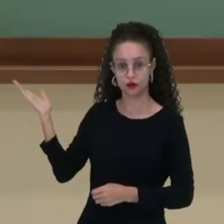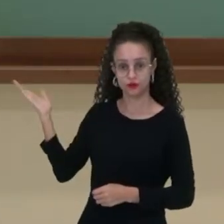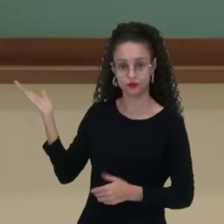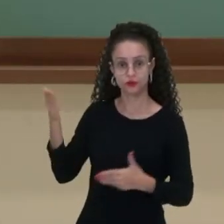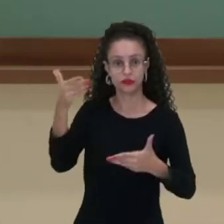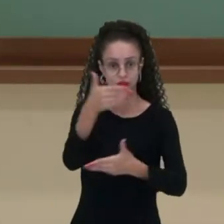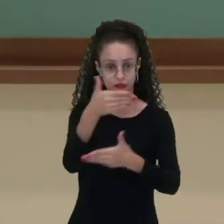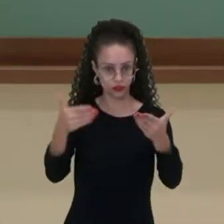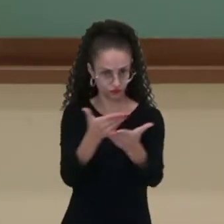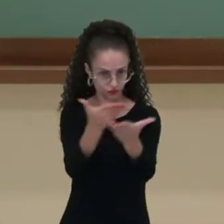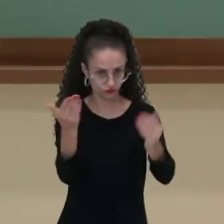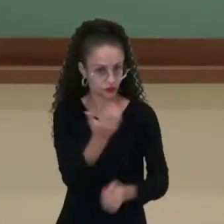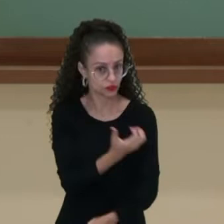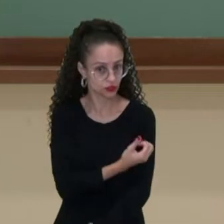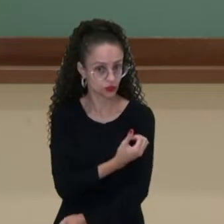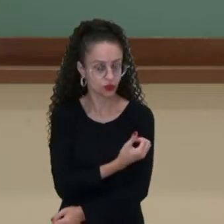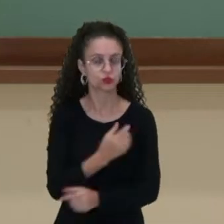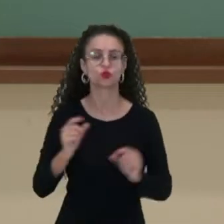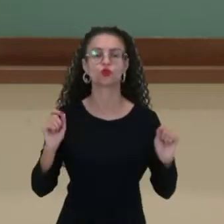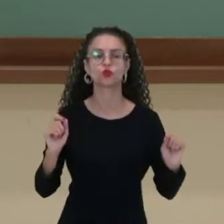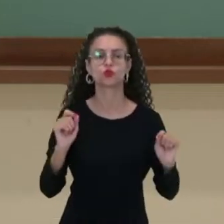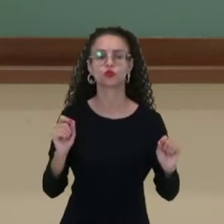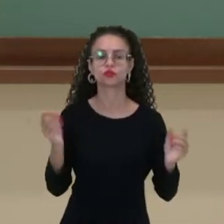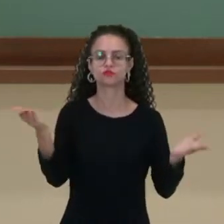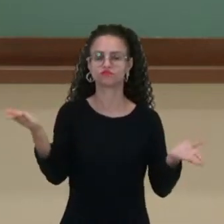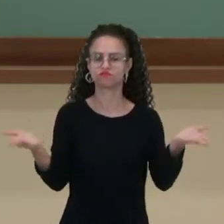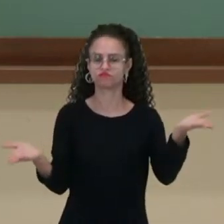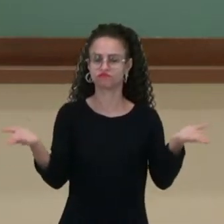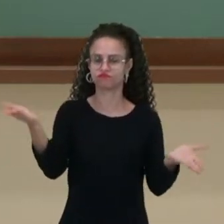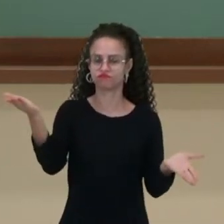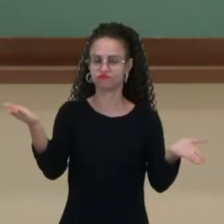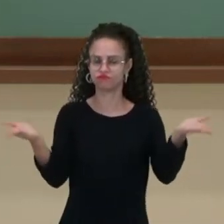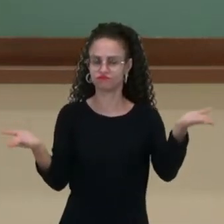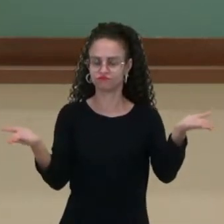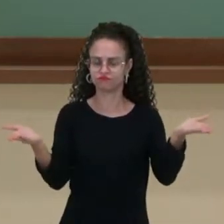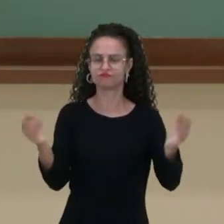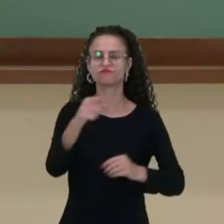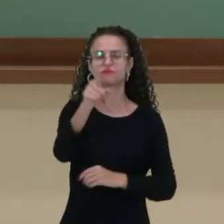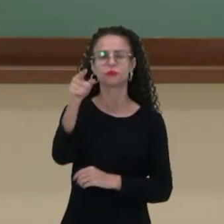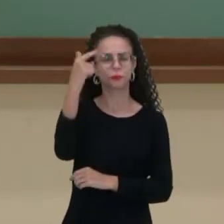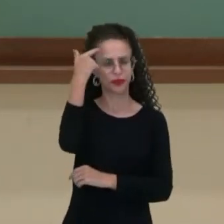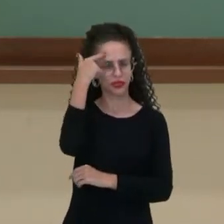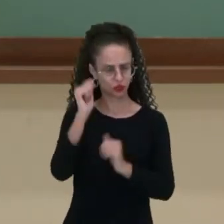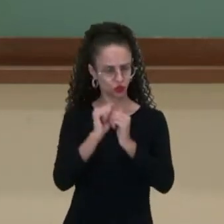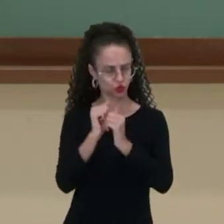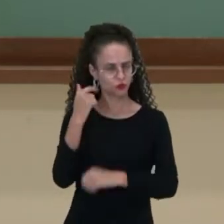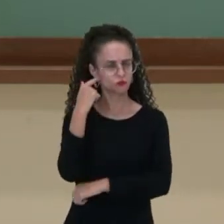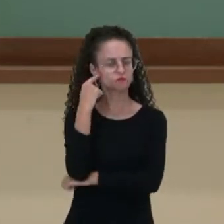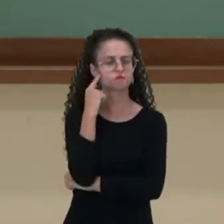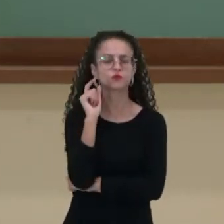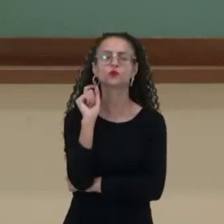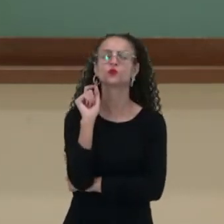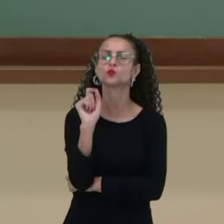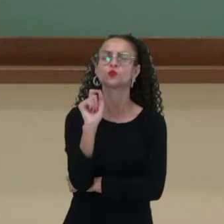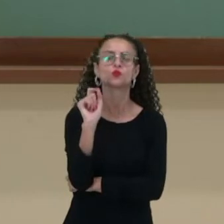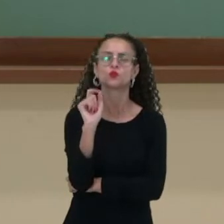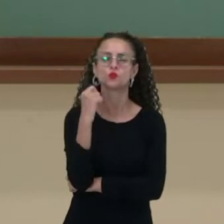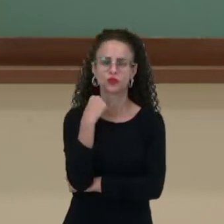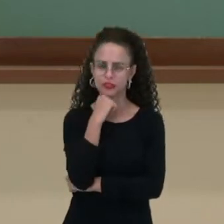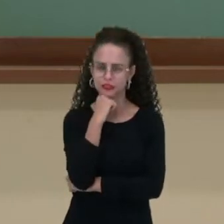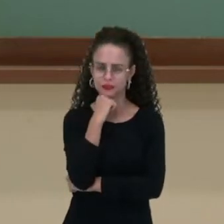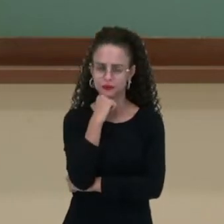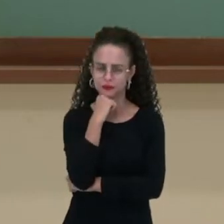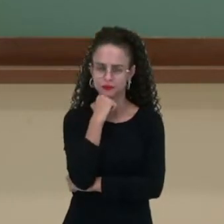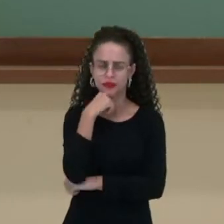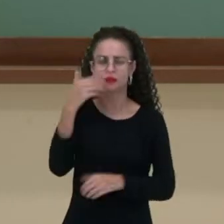vocês, galerinha do sexto ano, um símbolo de uma balança. Queria que vocês pensassem junto comigo. O que uma balança representaria para